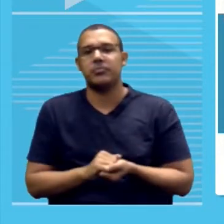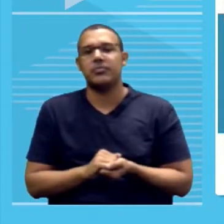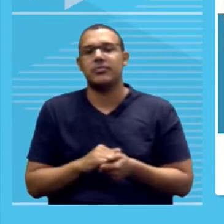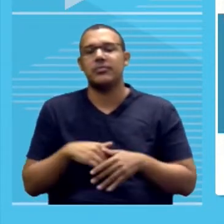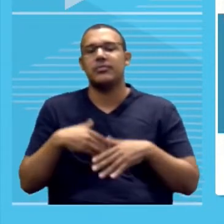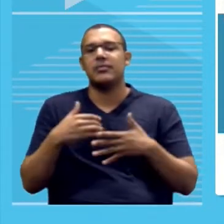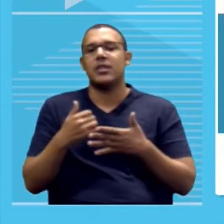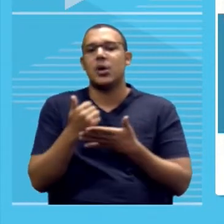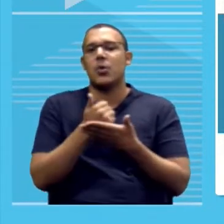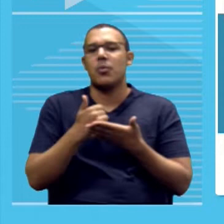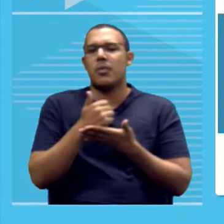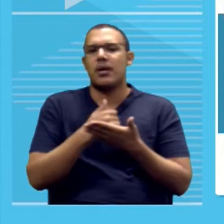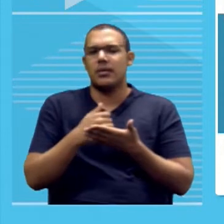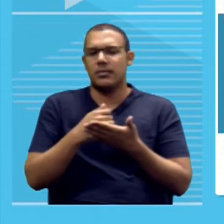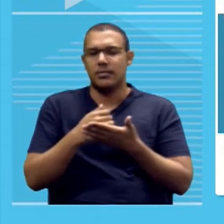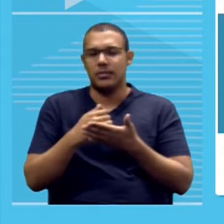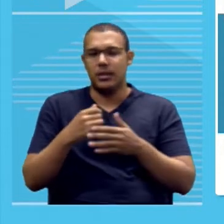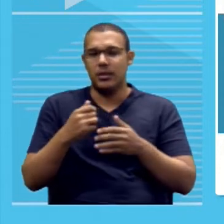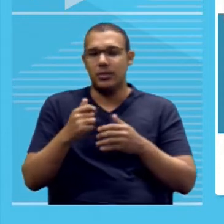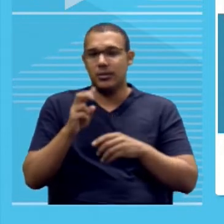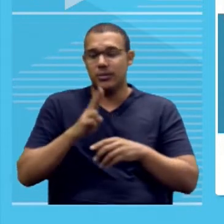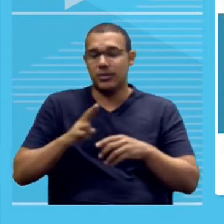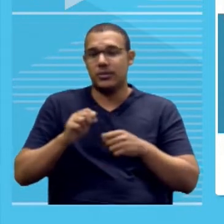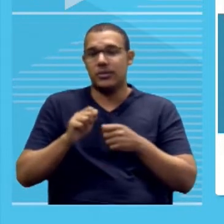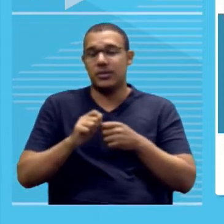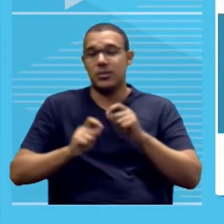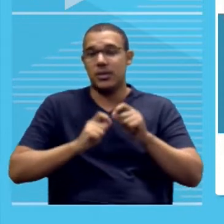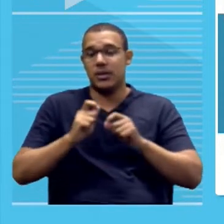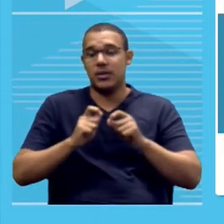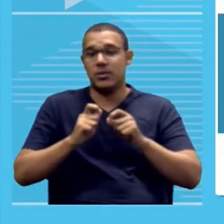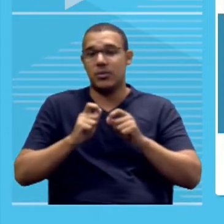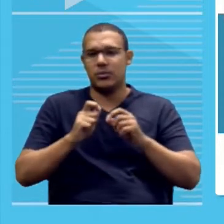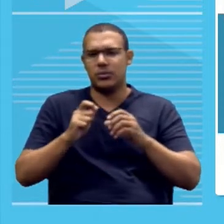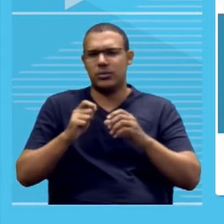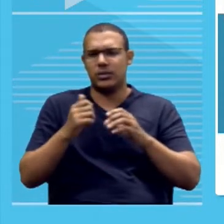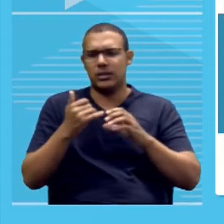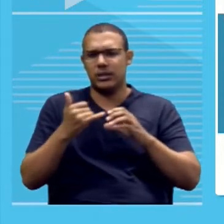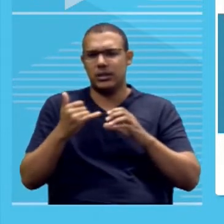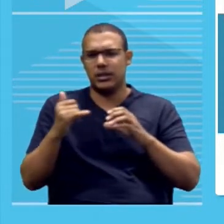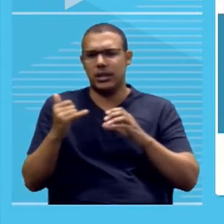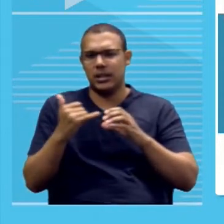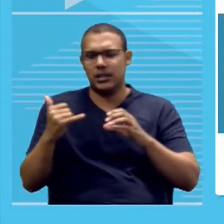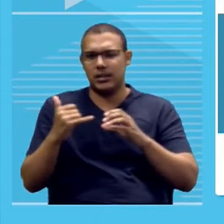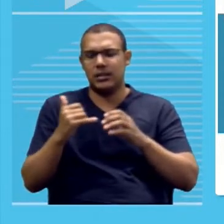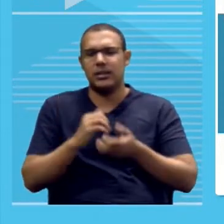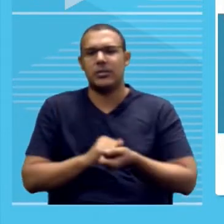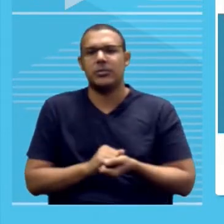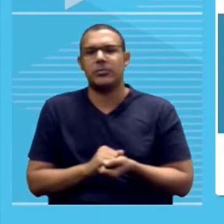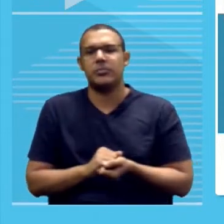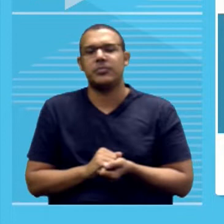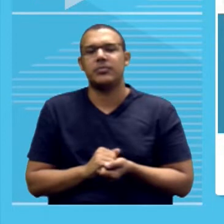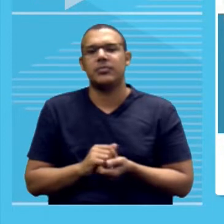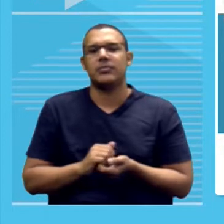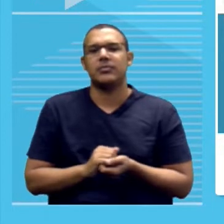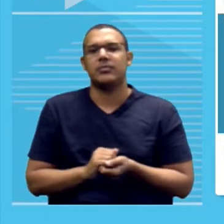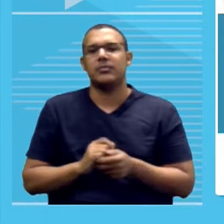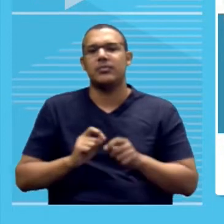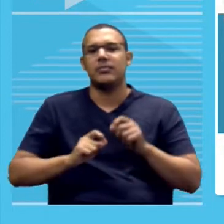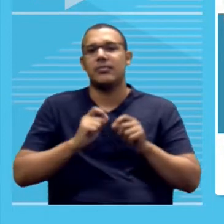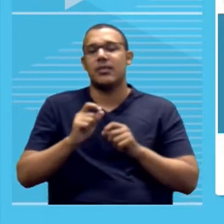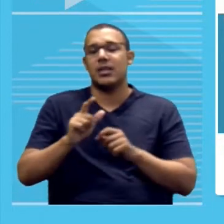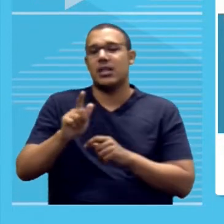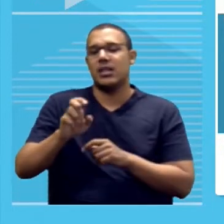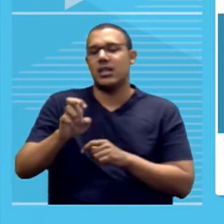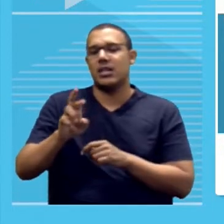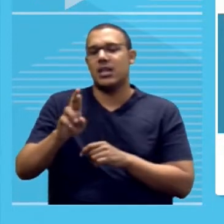de tudo para que um sistema funcione é um gerador, certo? O próprio nome já fala, certo? Ele é